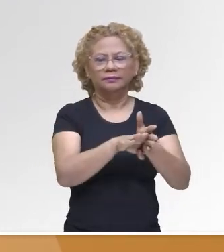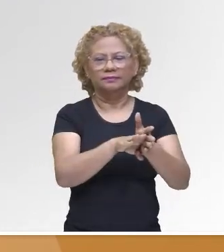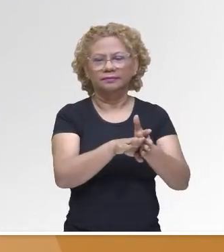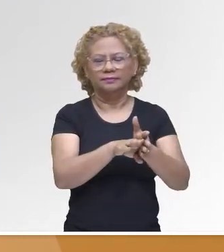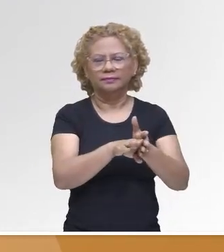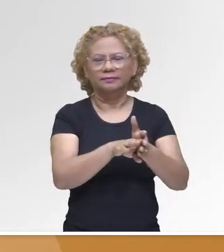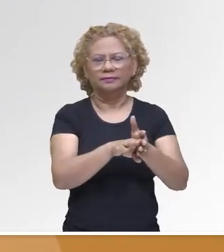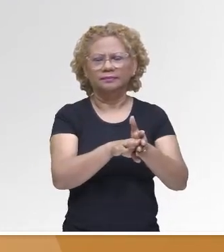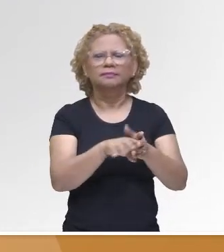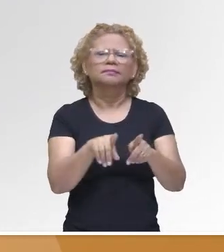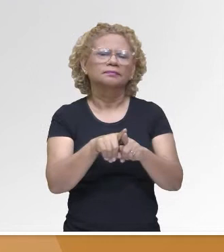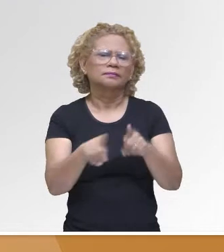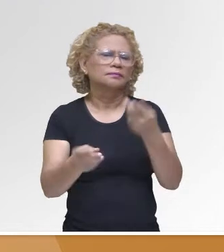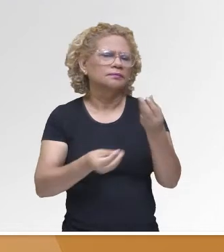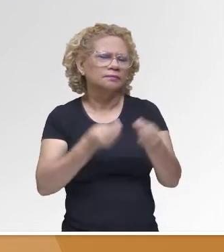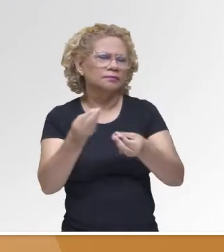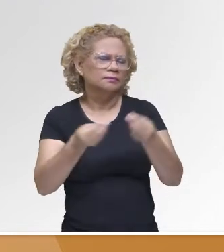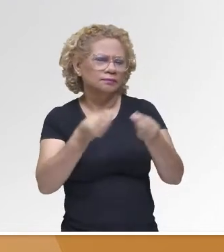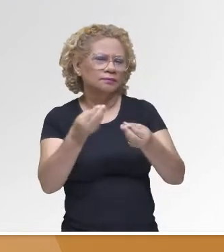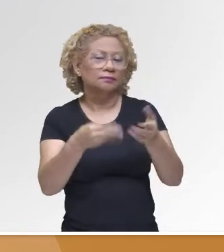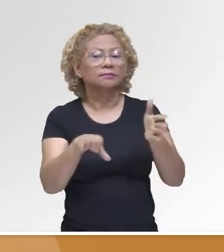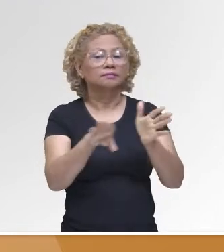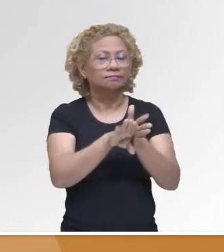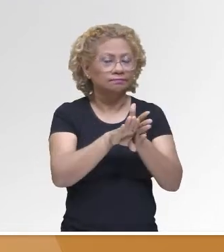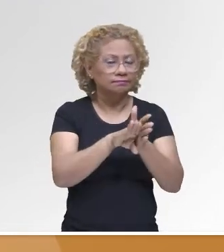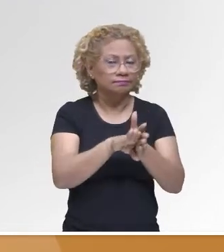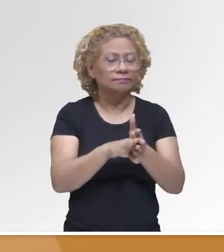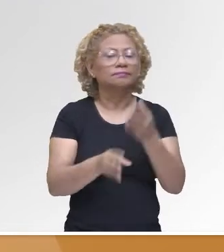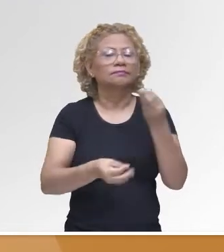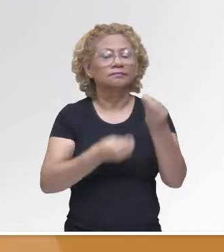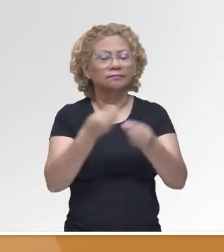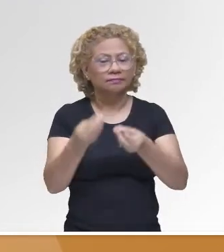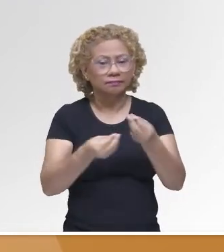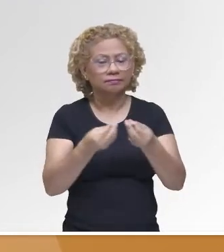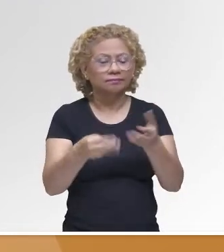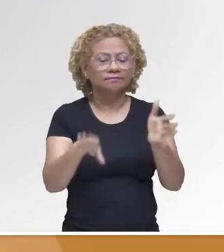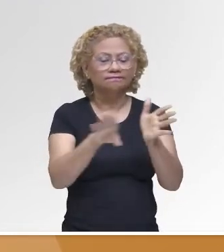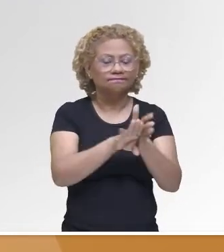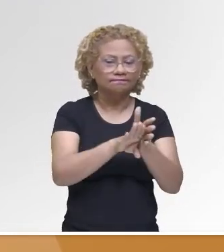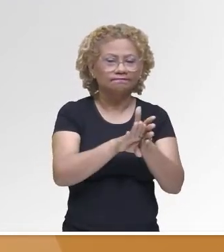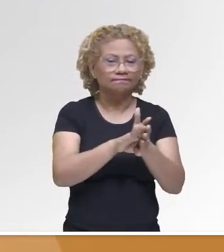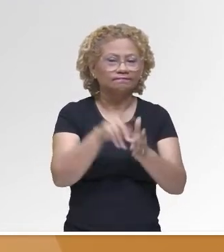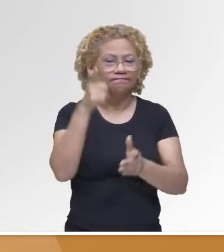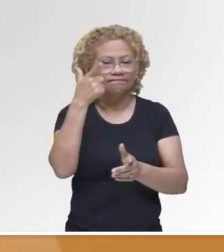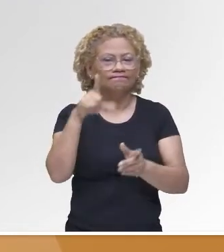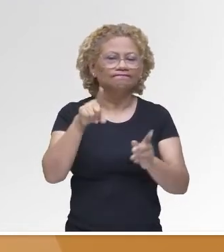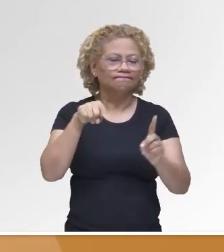E aí é que vem o método, Como que eu vou chegar no meu objetivo?